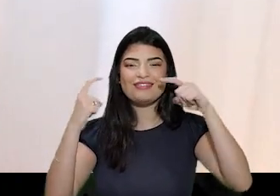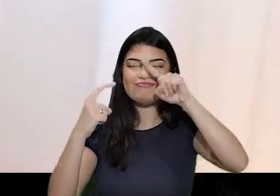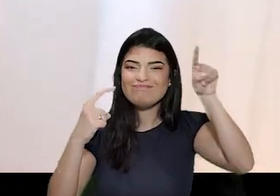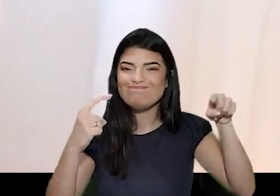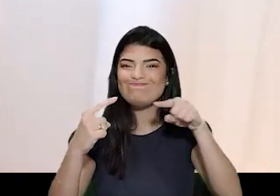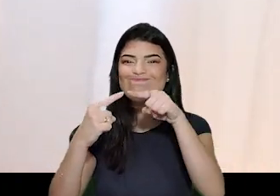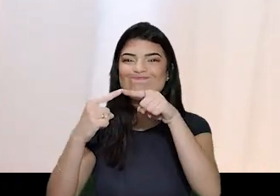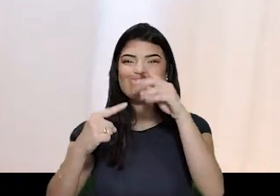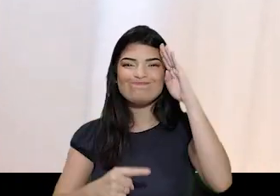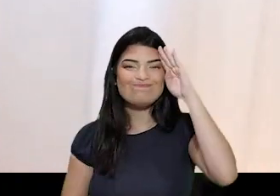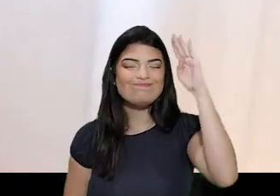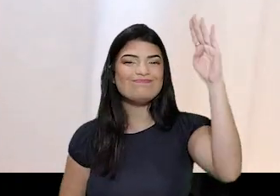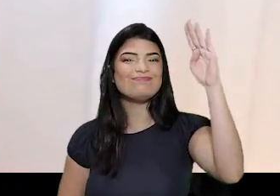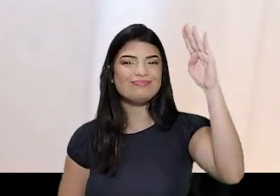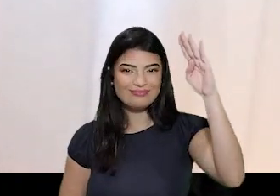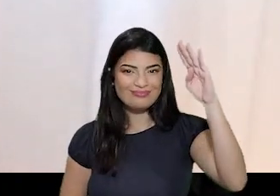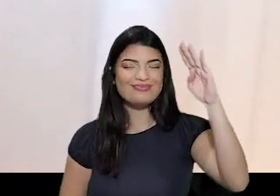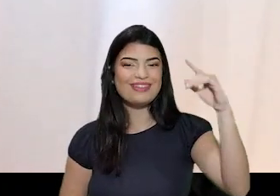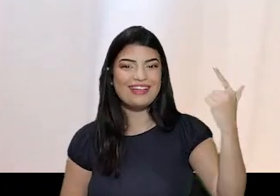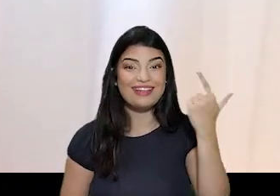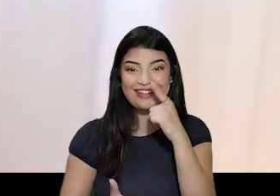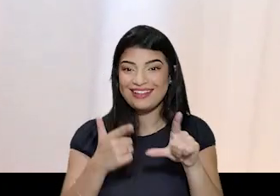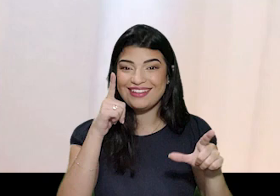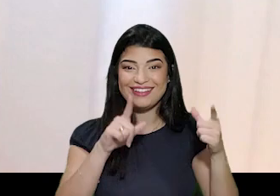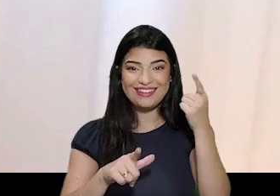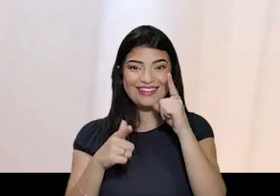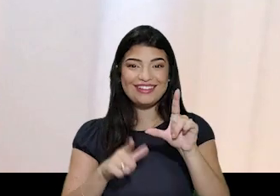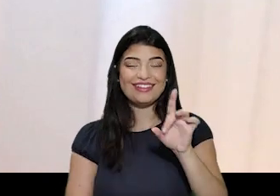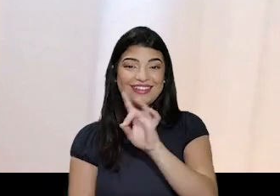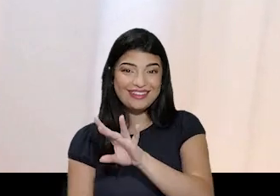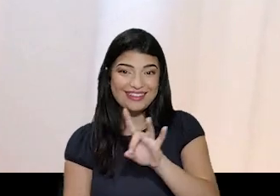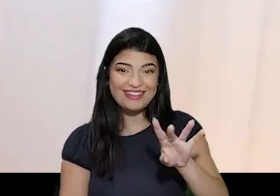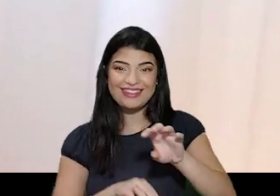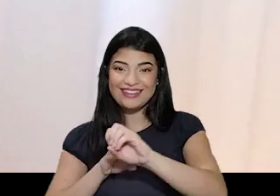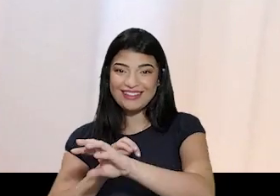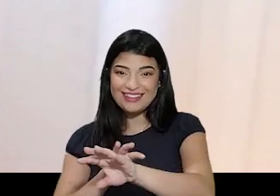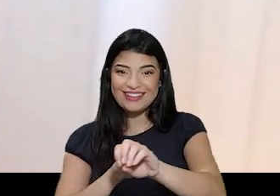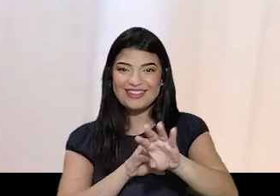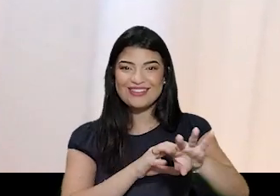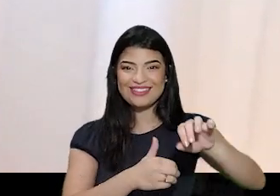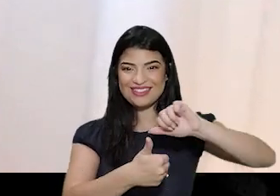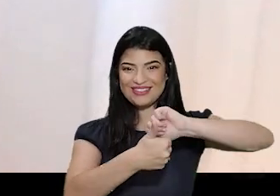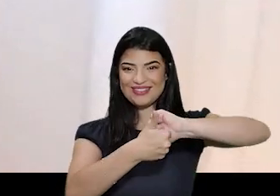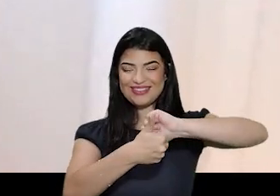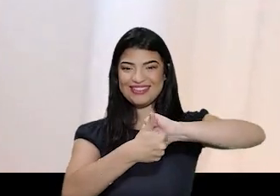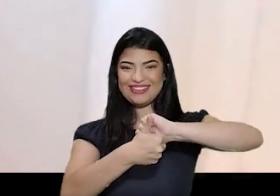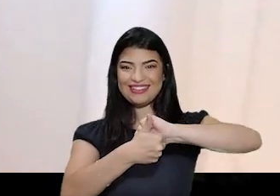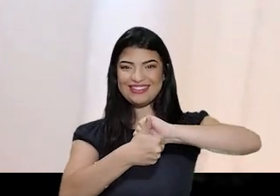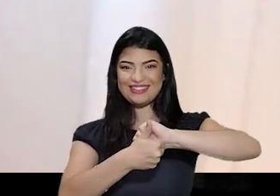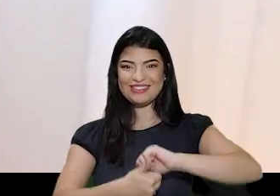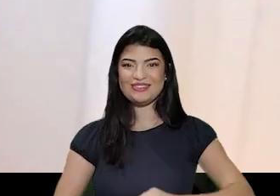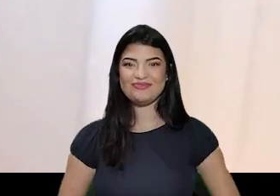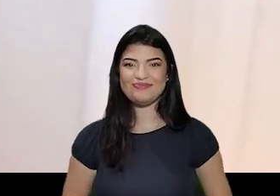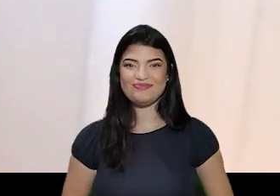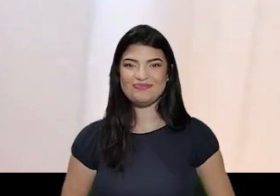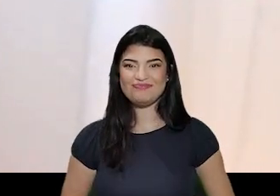são o ponto principal para a realização de uma educação de